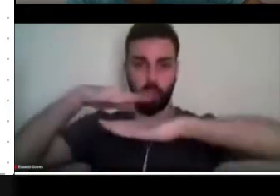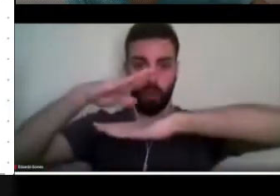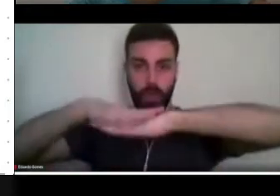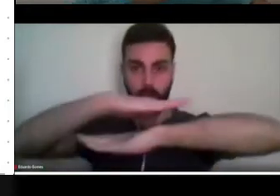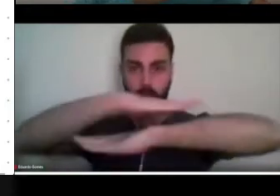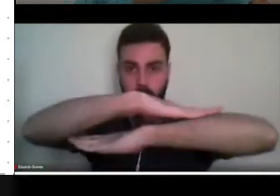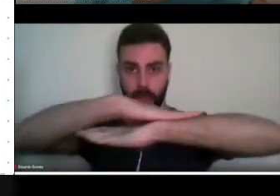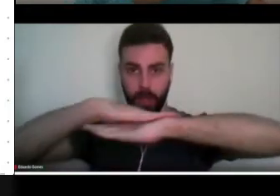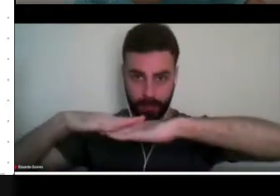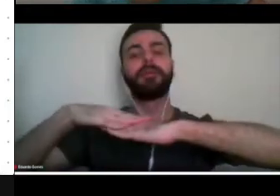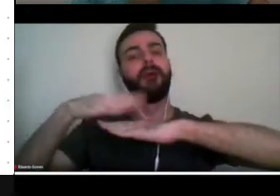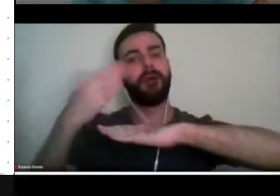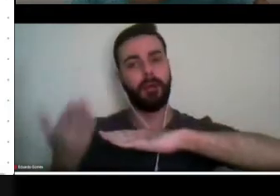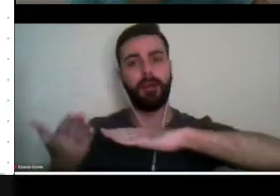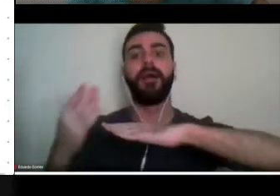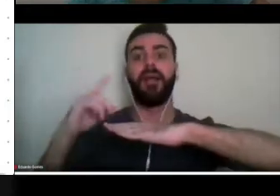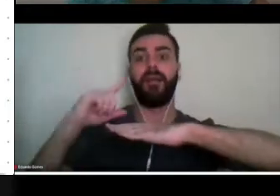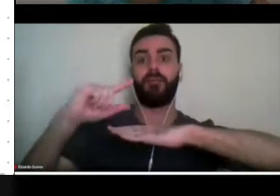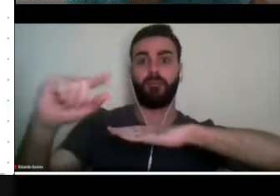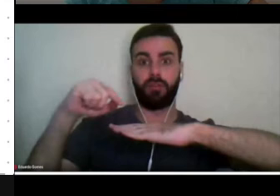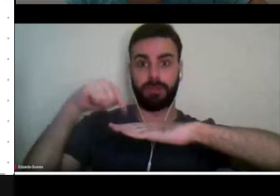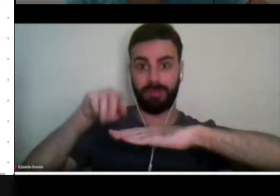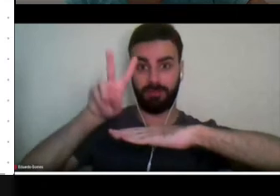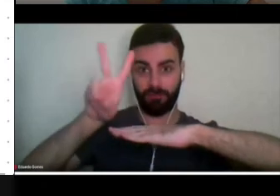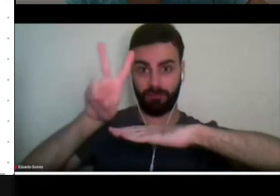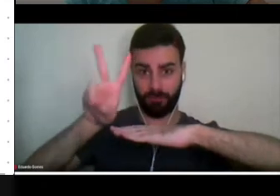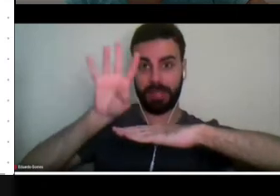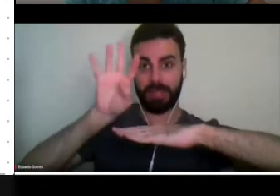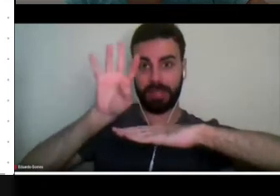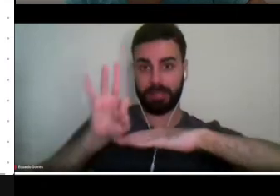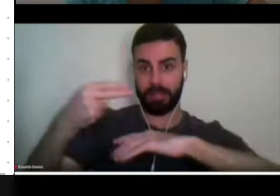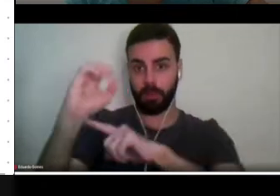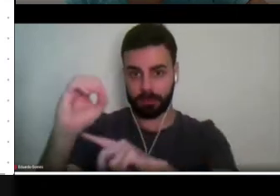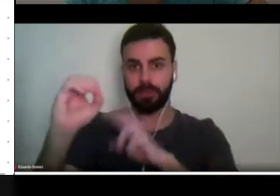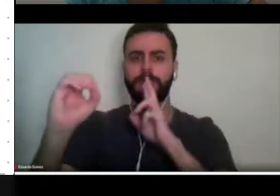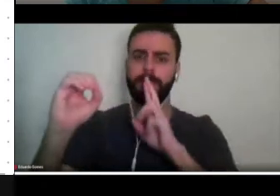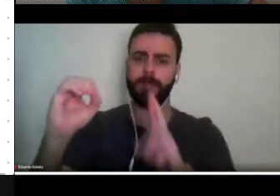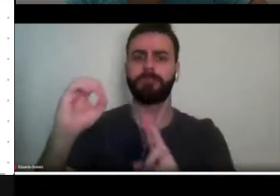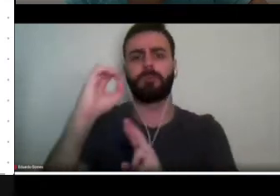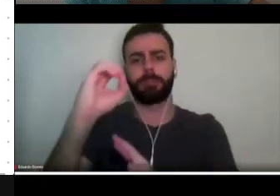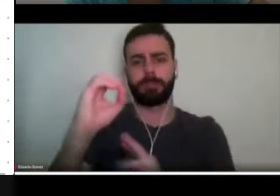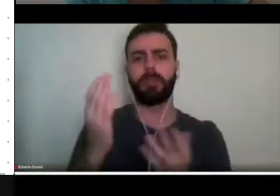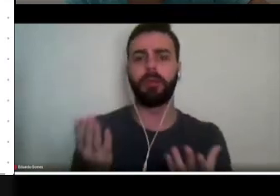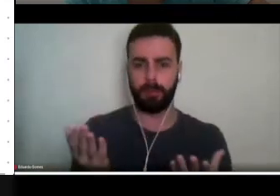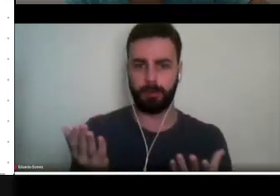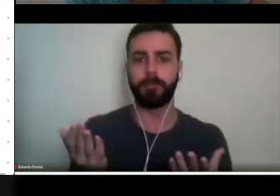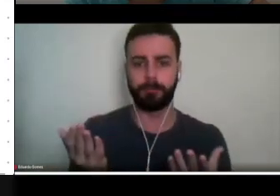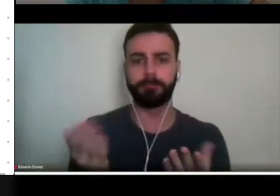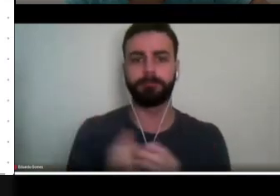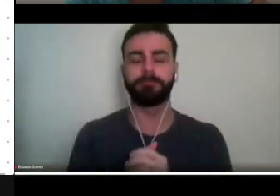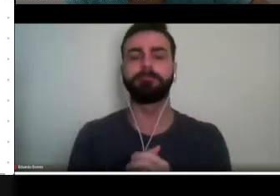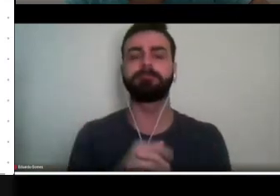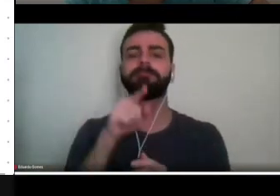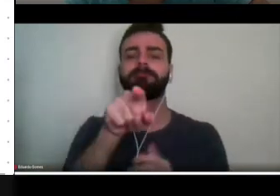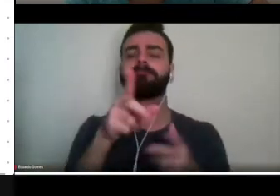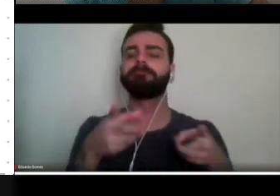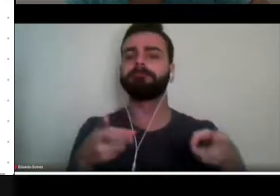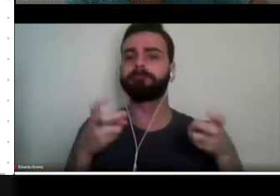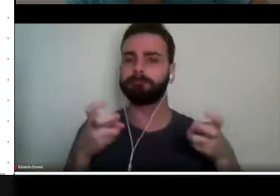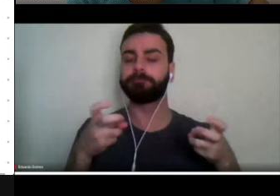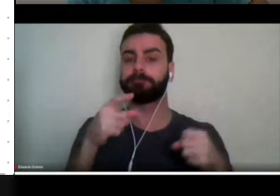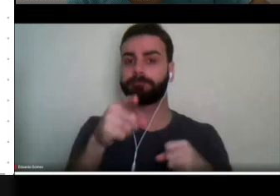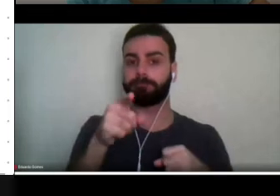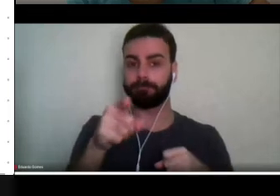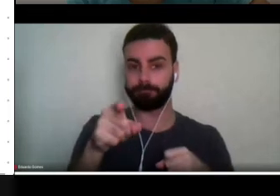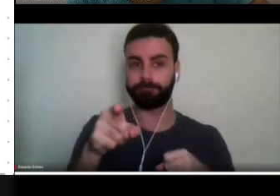zero, né? E aí observe que essa inclinação ao longo